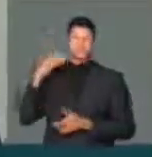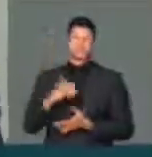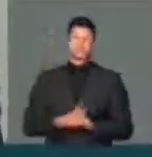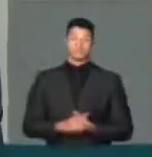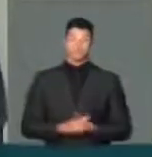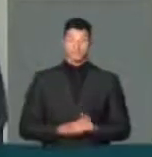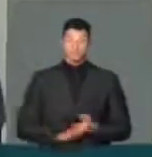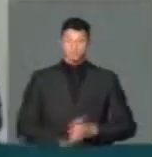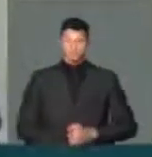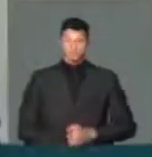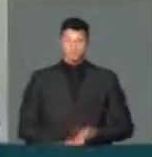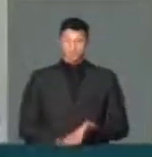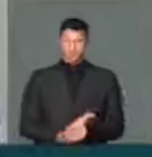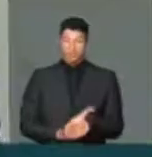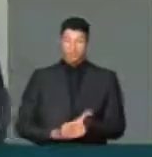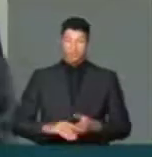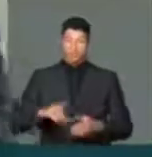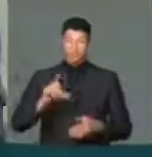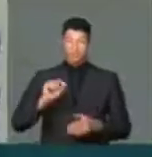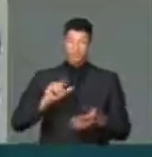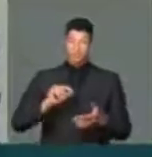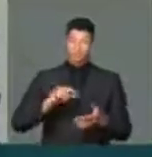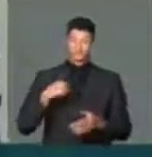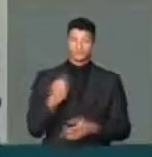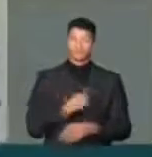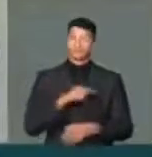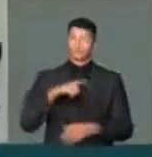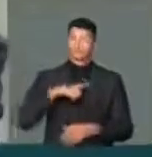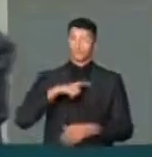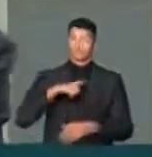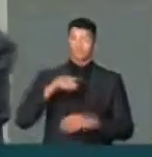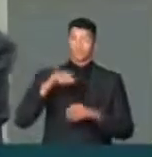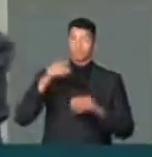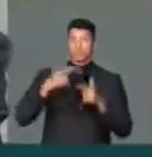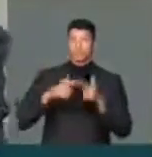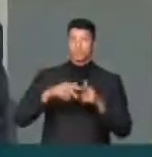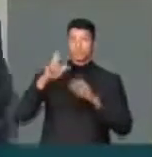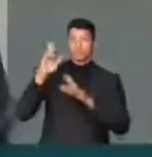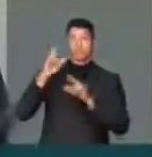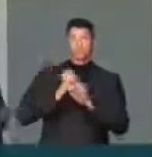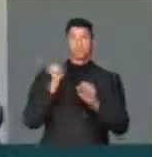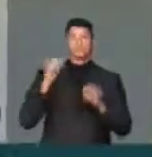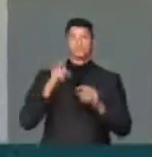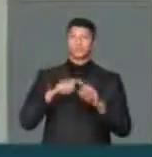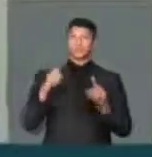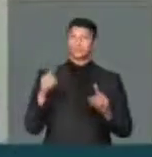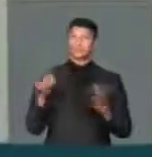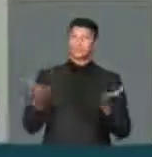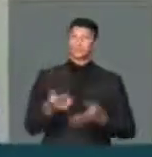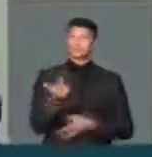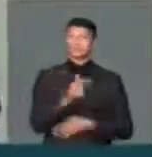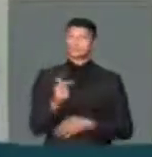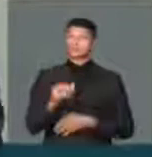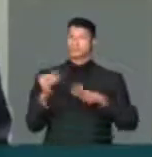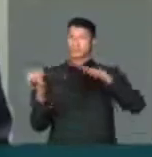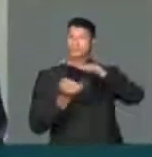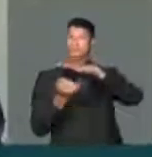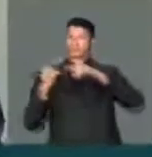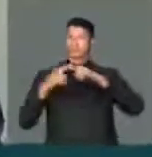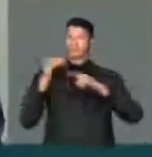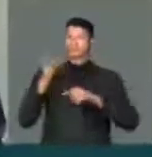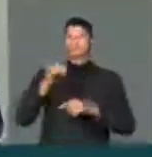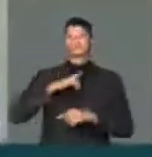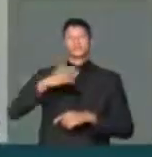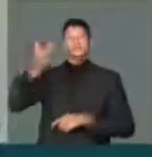Então, isso é claro que nós temos uma crise de representatividade, é verdade, mas nós não temos hoje uma crise institucional que nós já tivemos